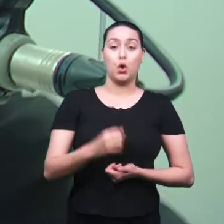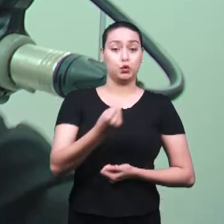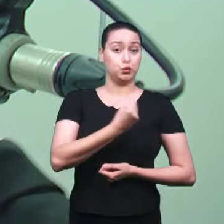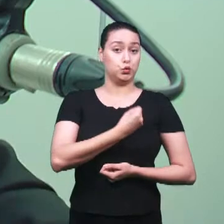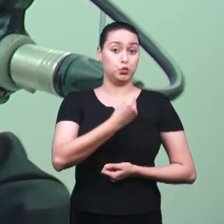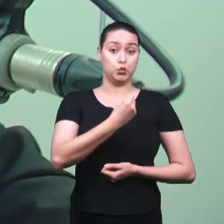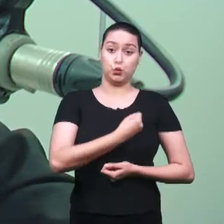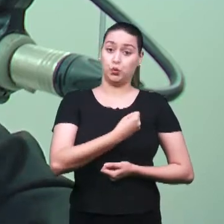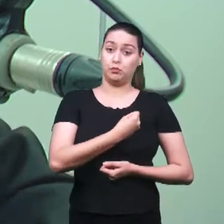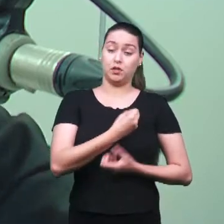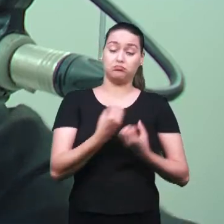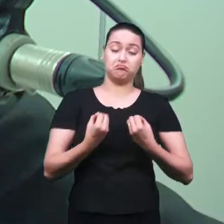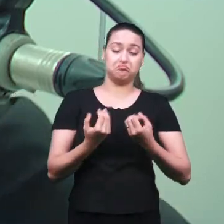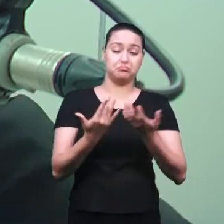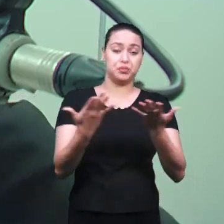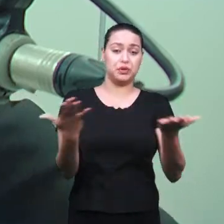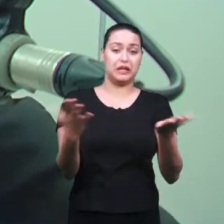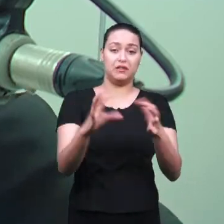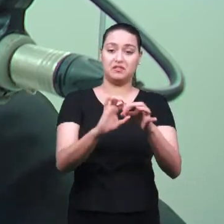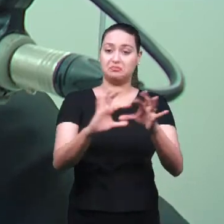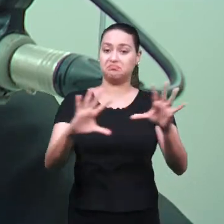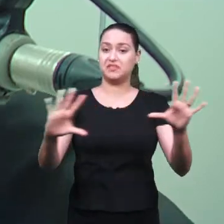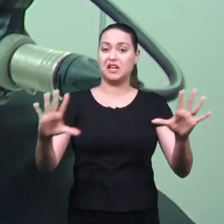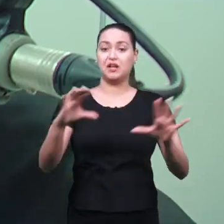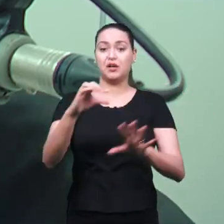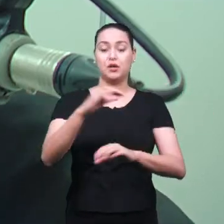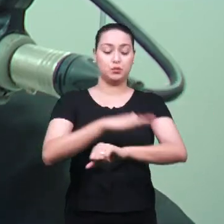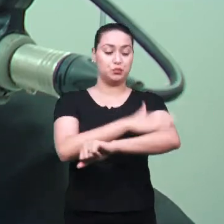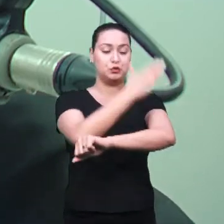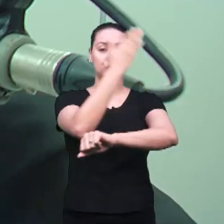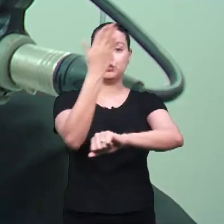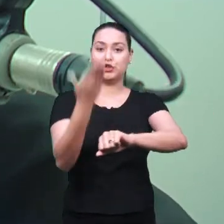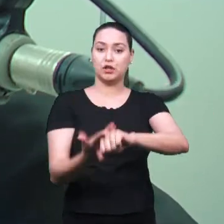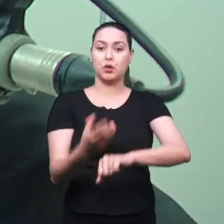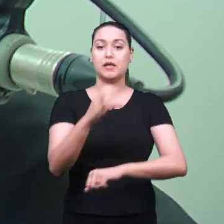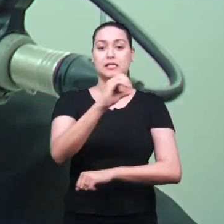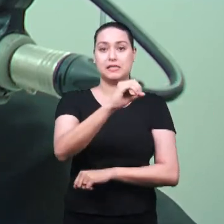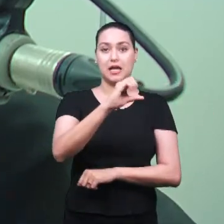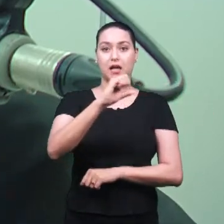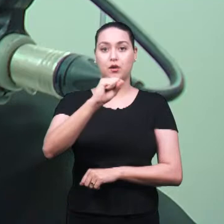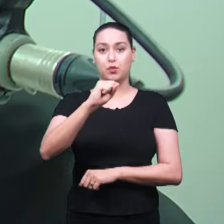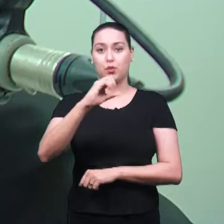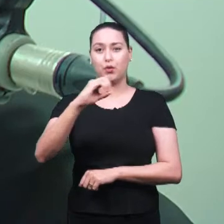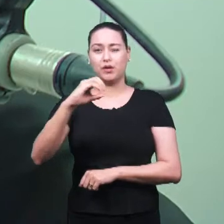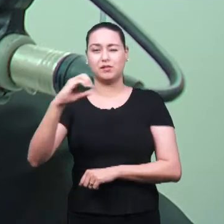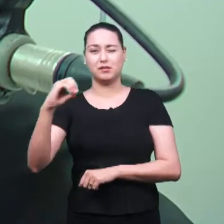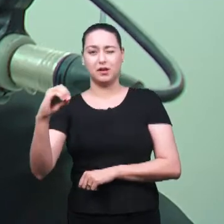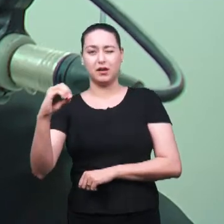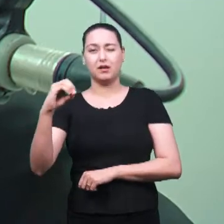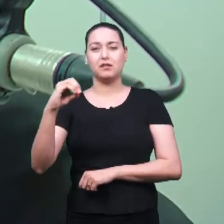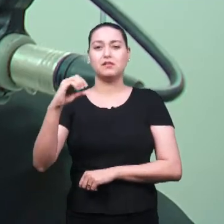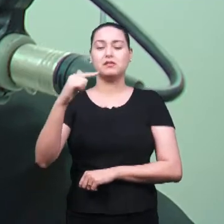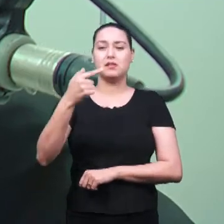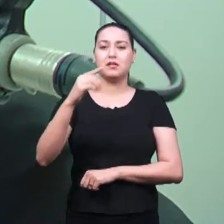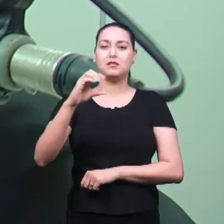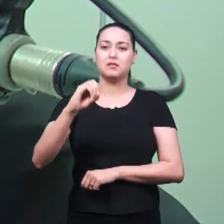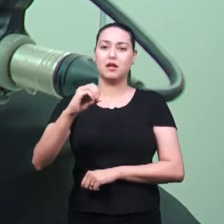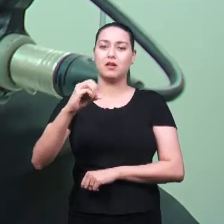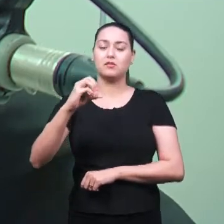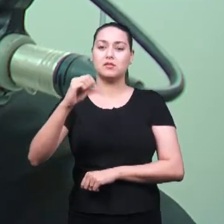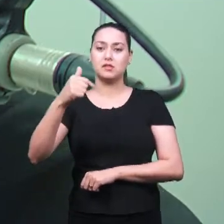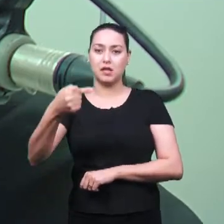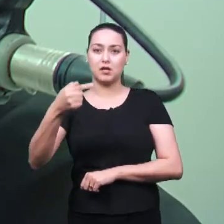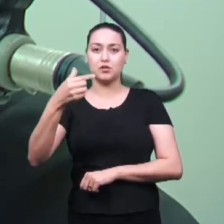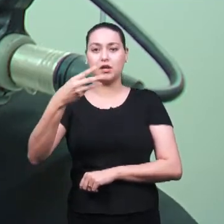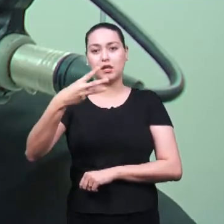disponível 24 horas para atendimento, que é o 0800 707 3076. E na